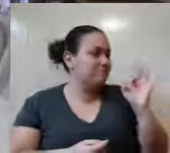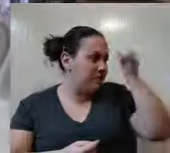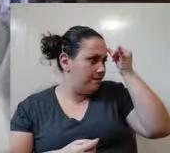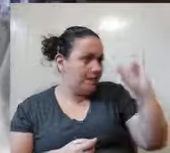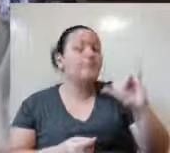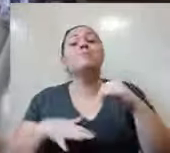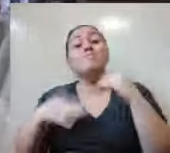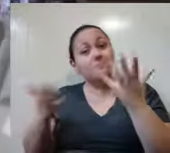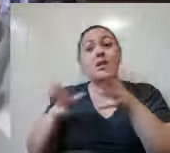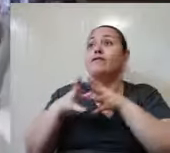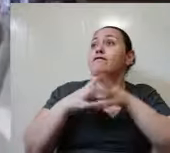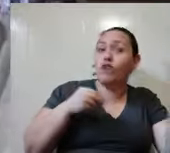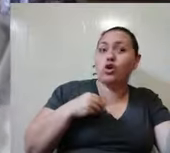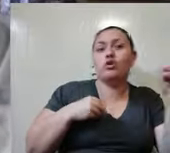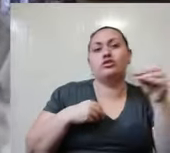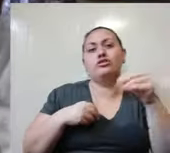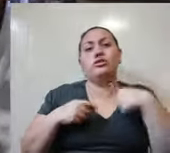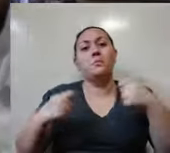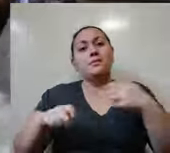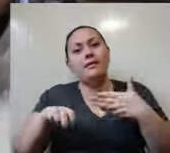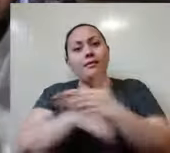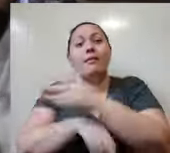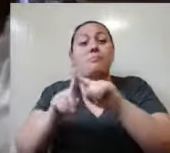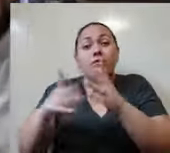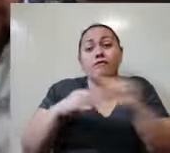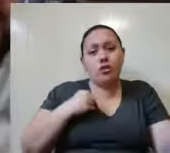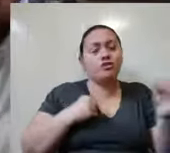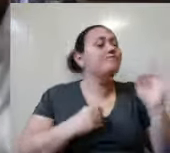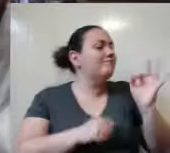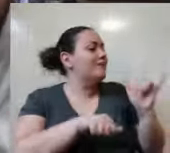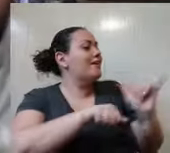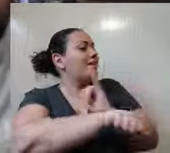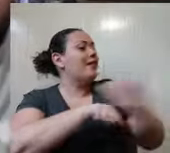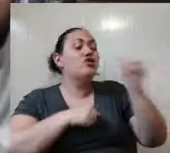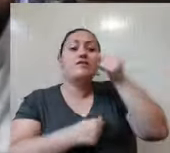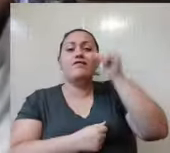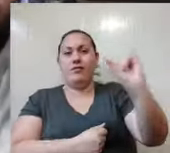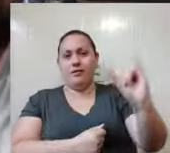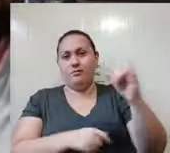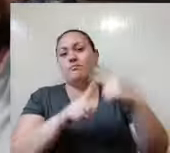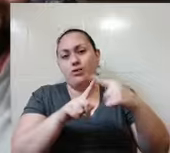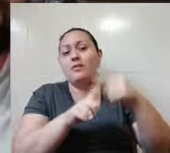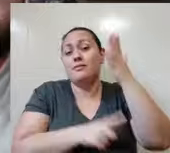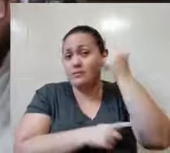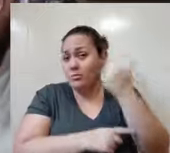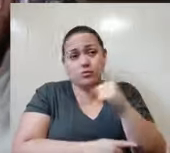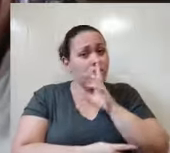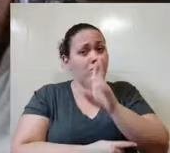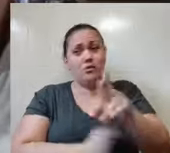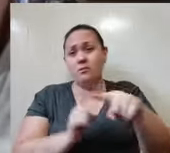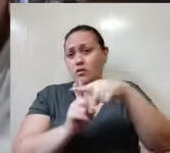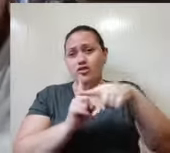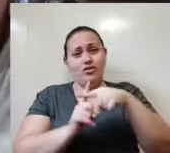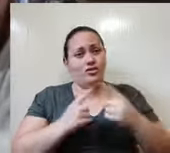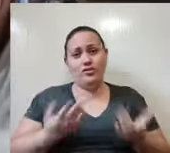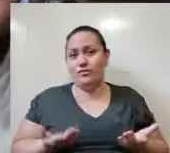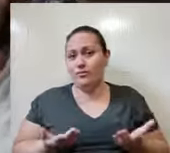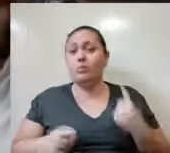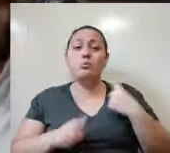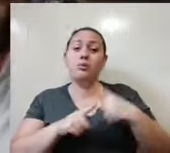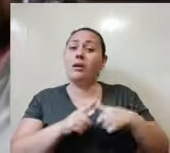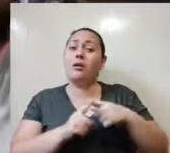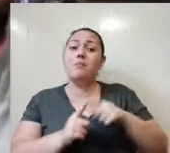que é exatamente o que ela precisa. Uma estratégia de evitação e que a gente sabe que não produz nenhum tipo de resultado positivo, pois